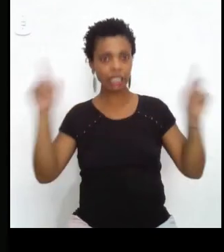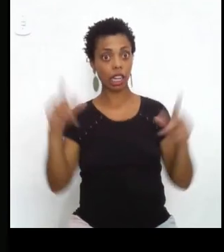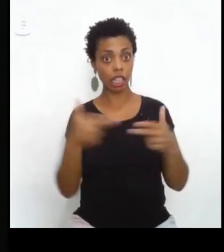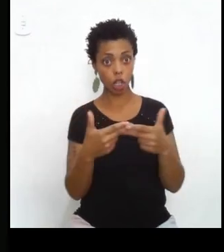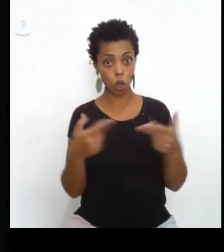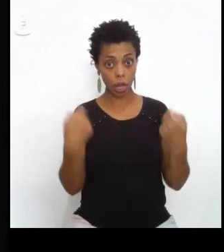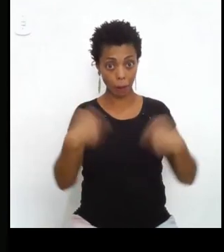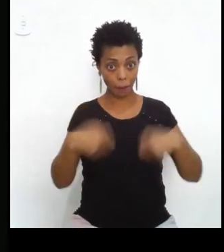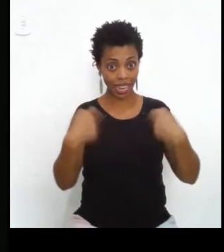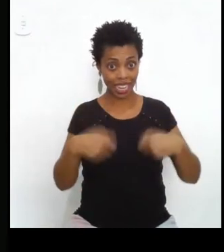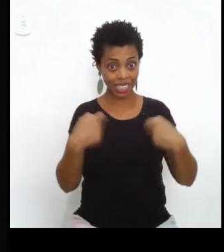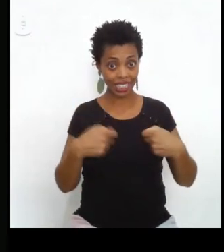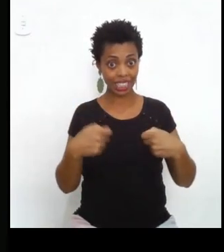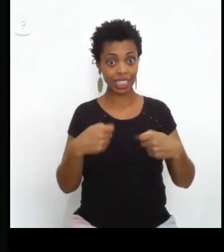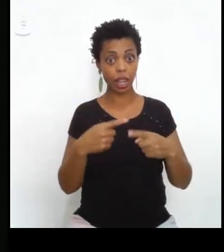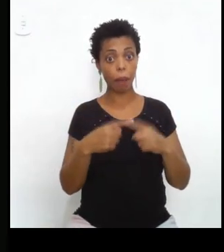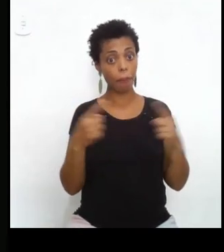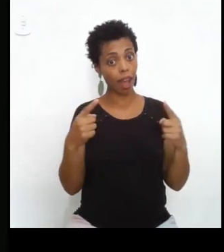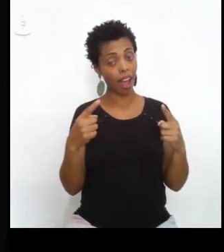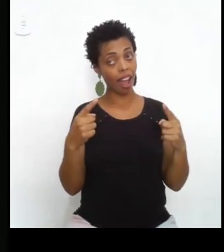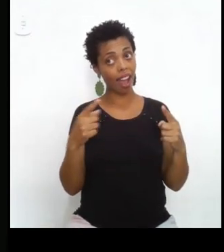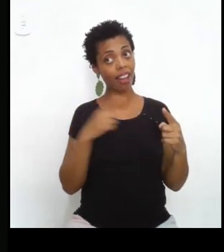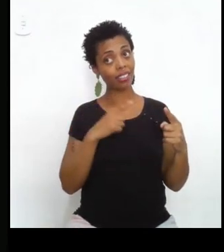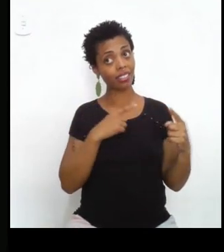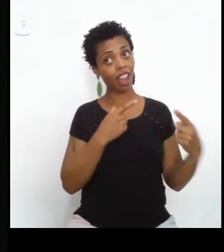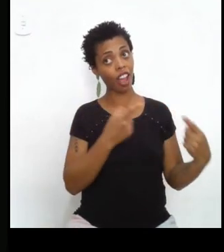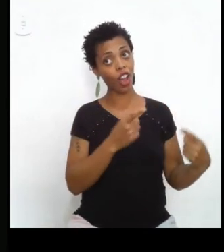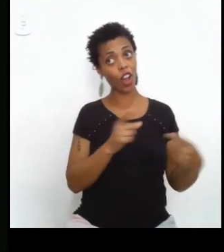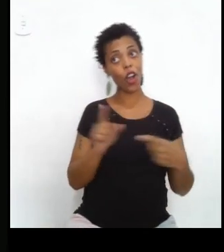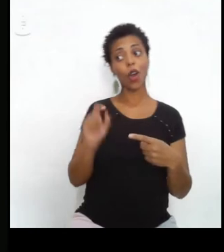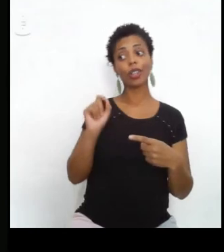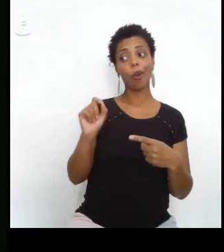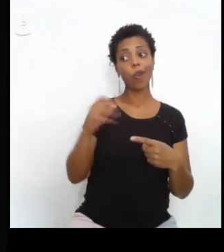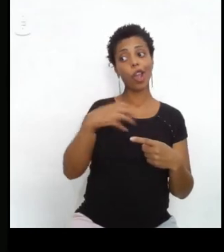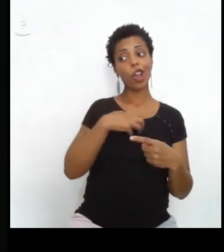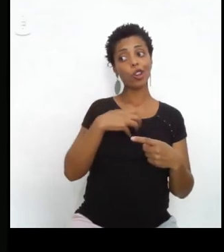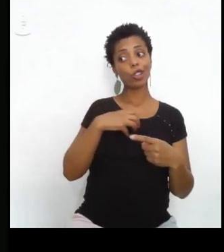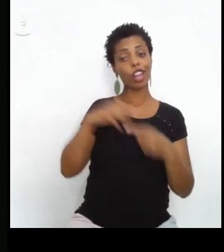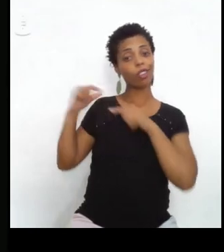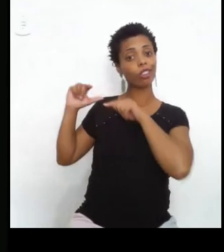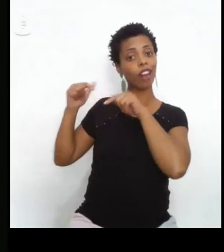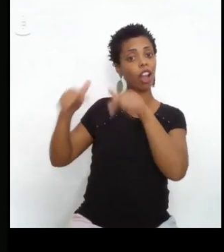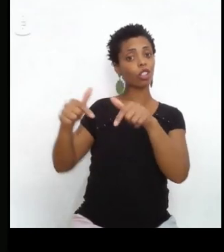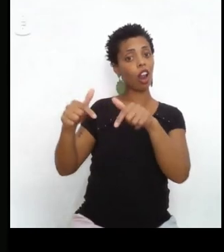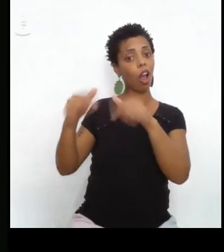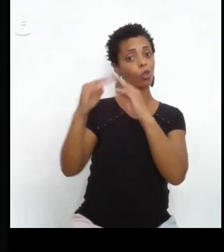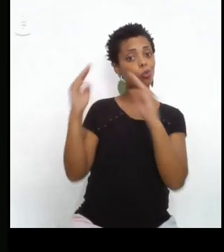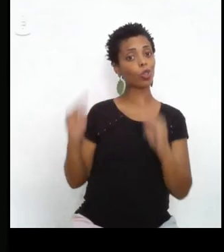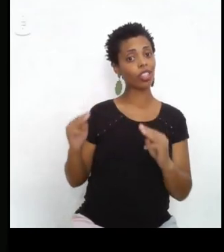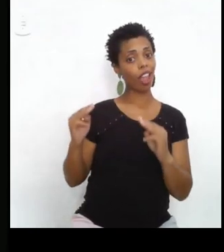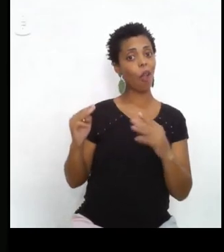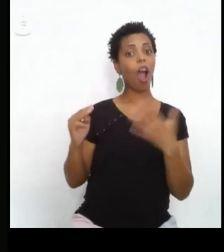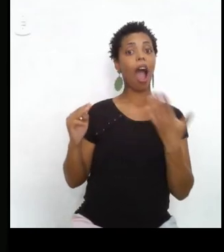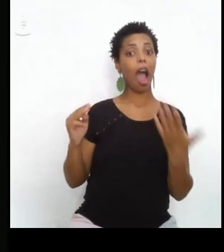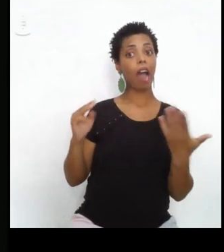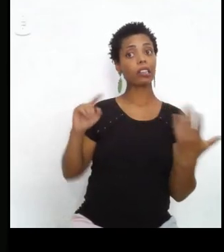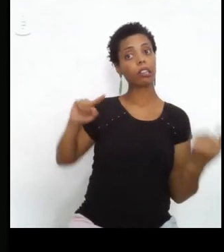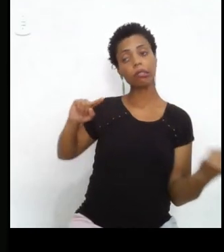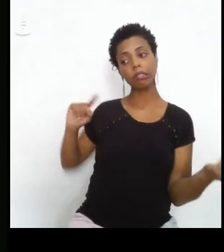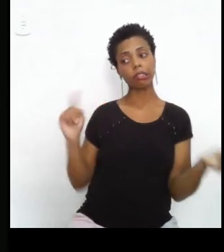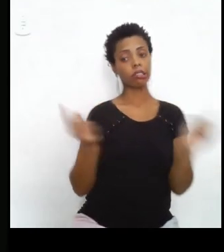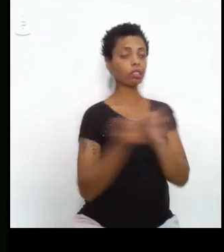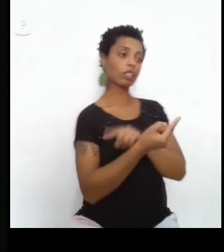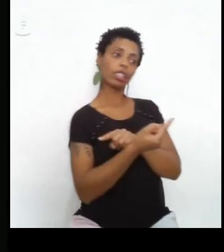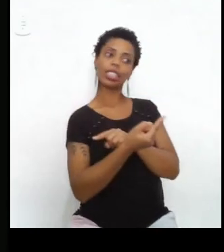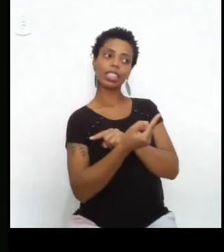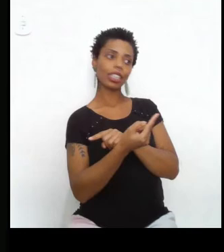muitas vezes vão contra a estruturas pilares do museu E aí tem uma contradição quem solúvel e